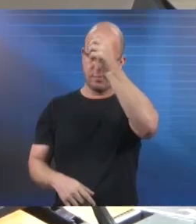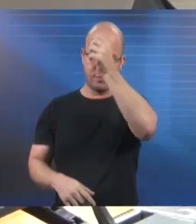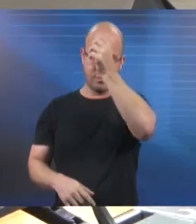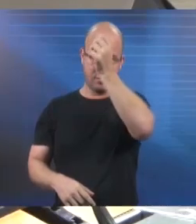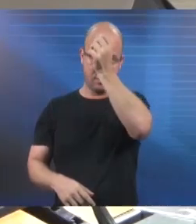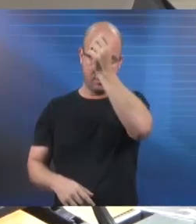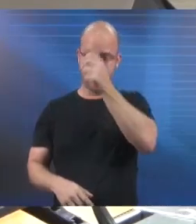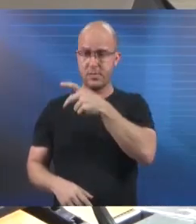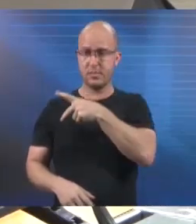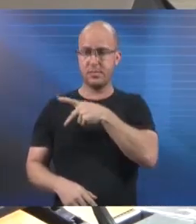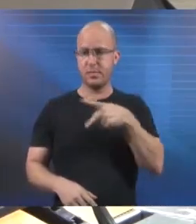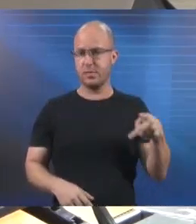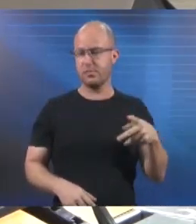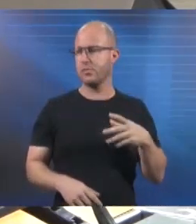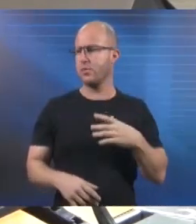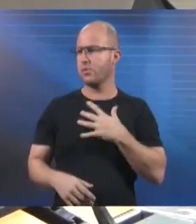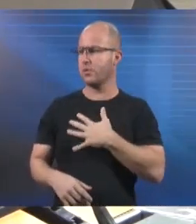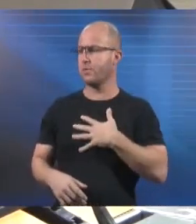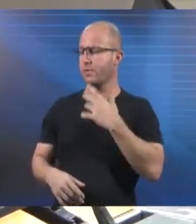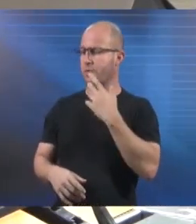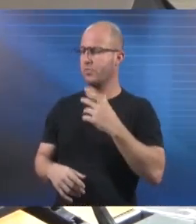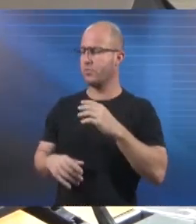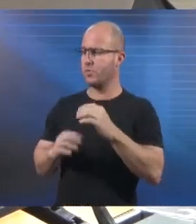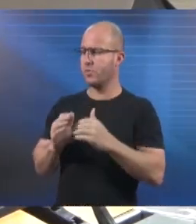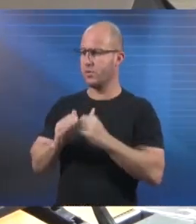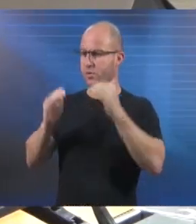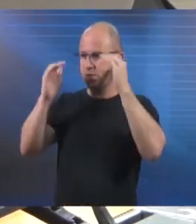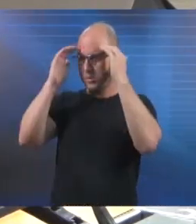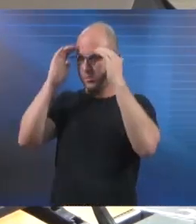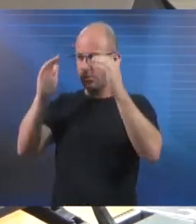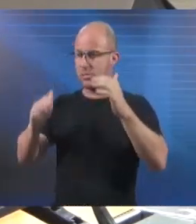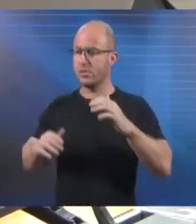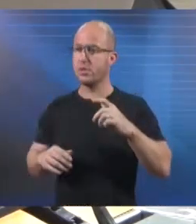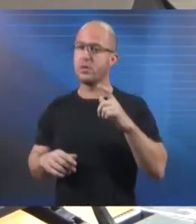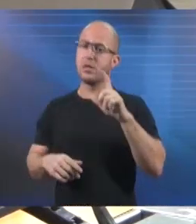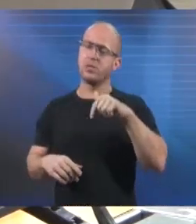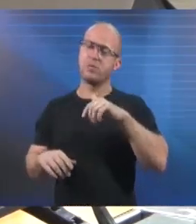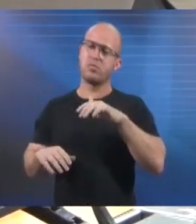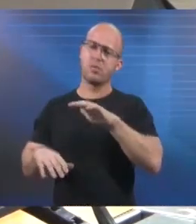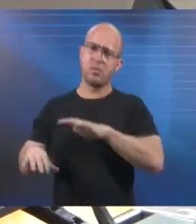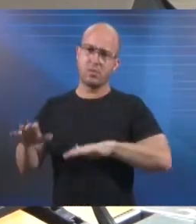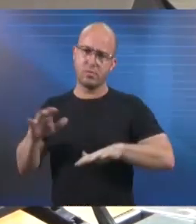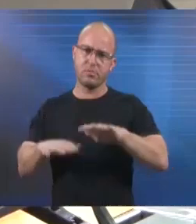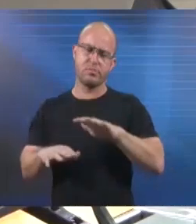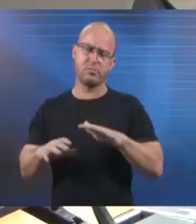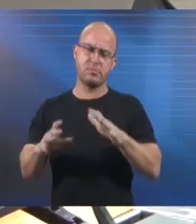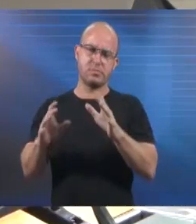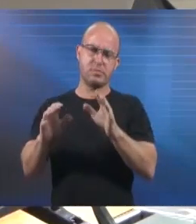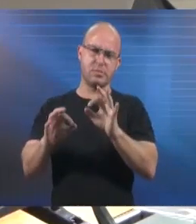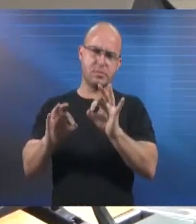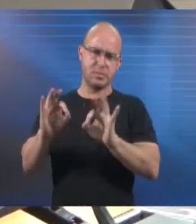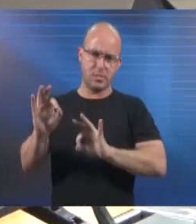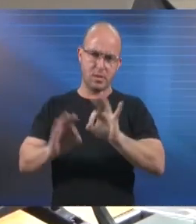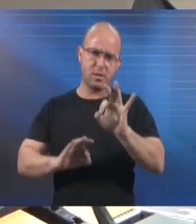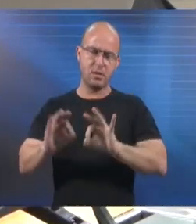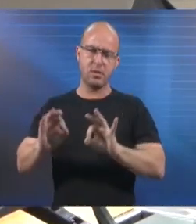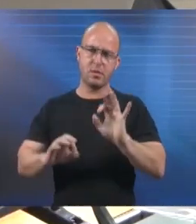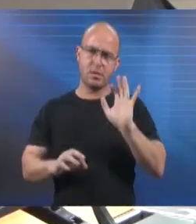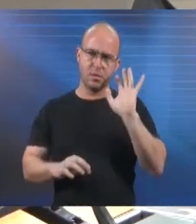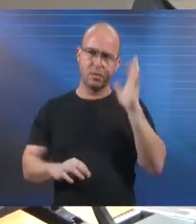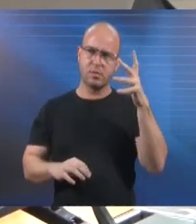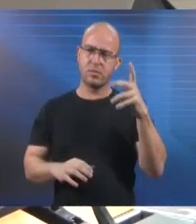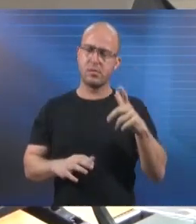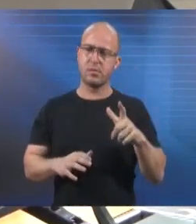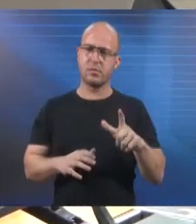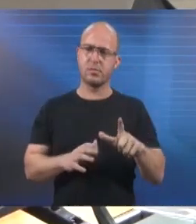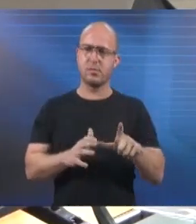todo respeito eu vou dizer aqui que é algo cuidadosamente planejado para acontecer as